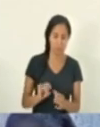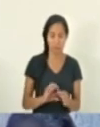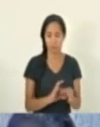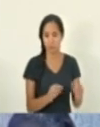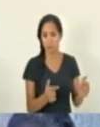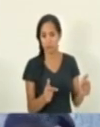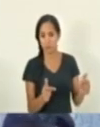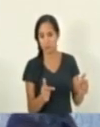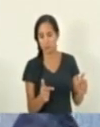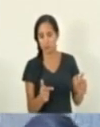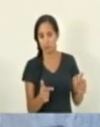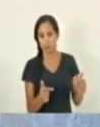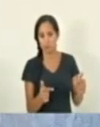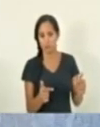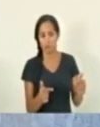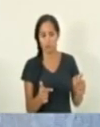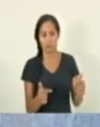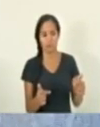relatar,